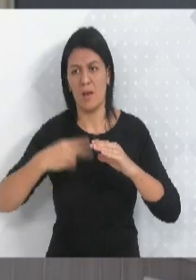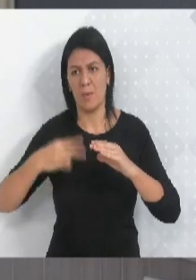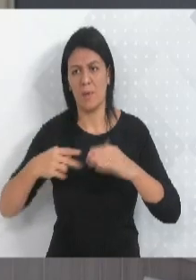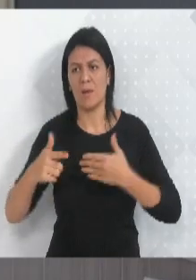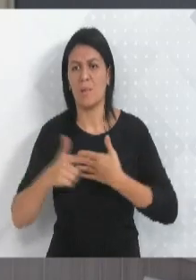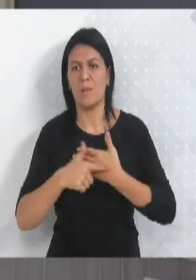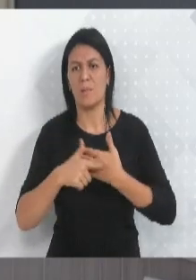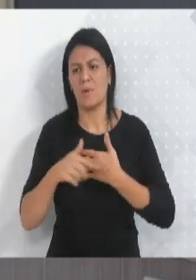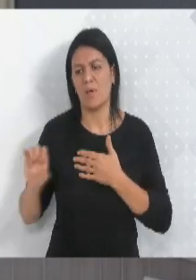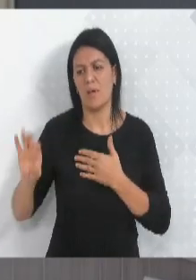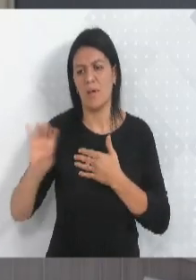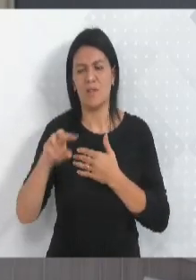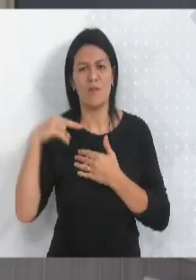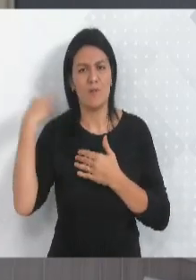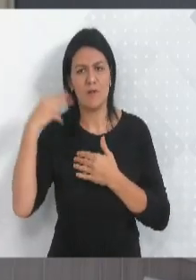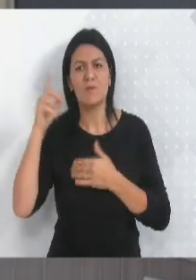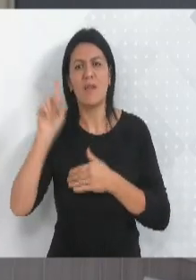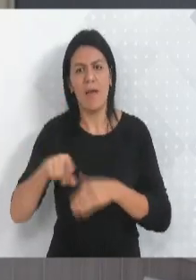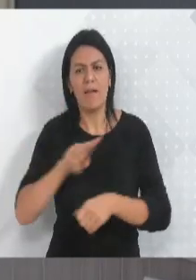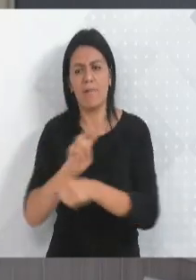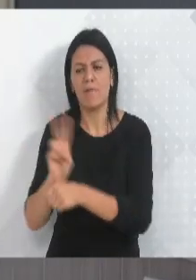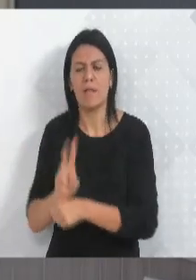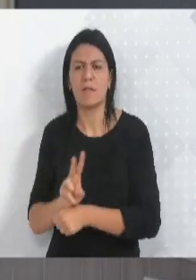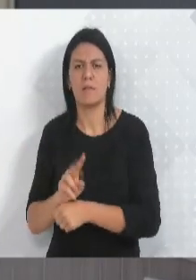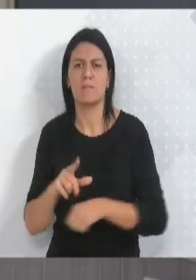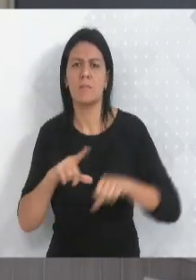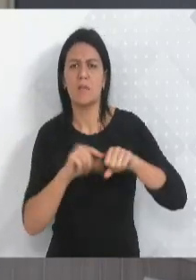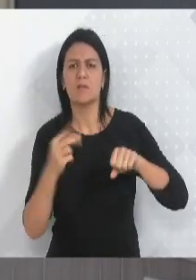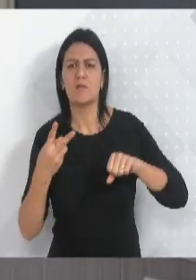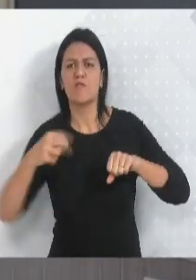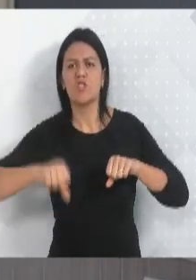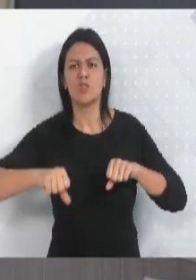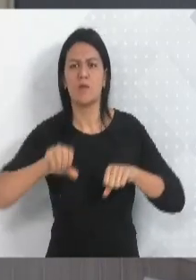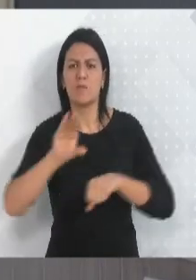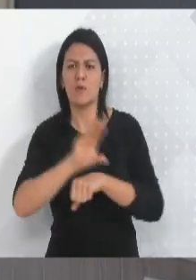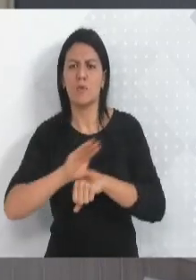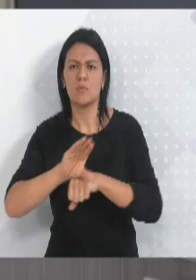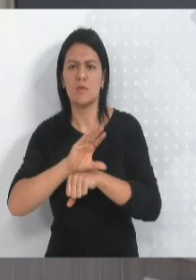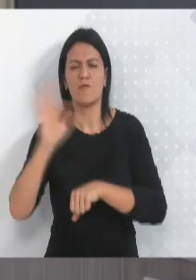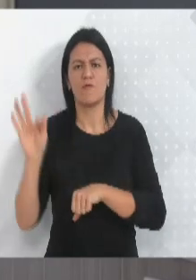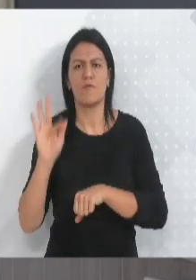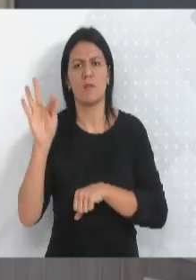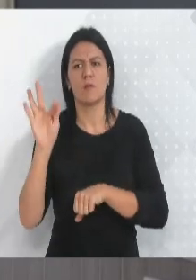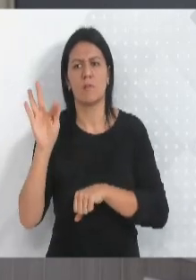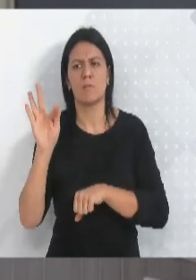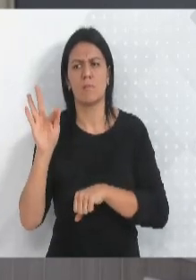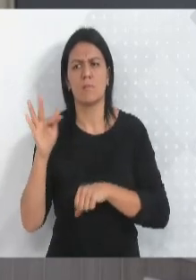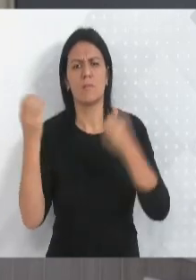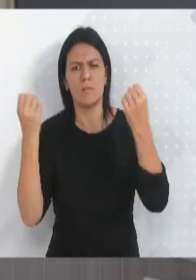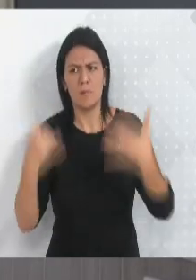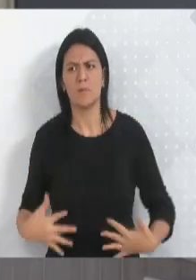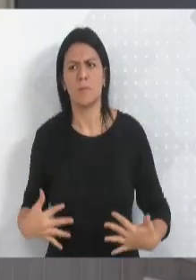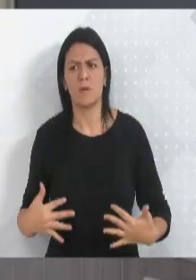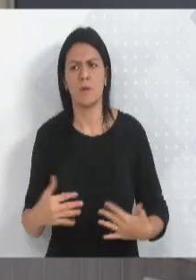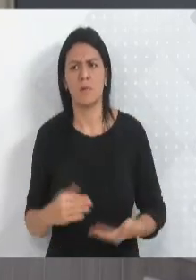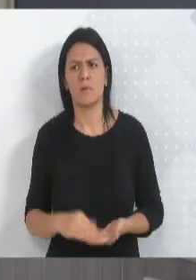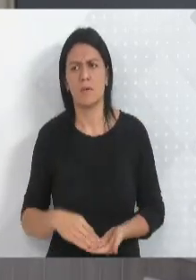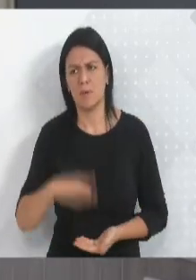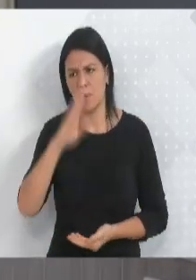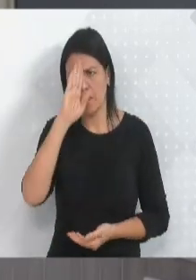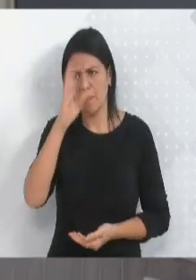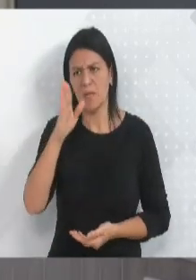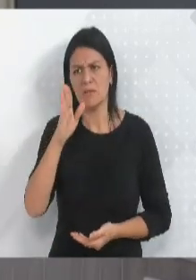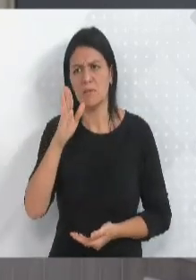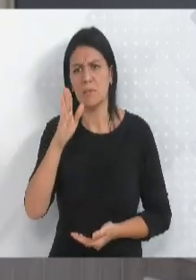cada um dos vereadores é fiscalizar. O artigo 29 da Constituição Federal Lá diz que a principal